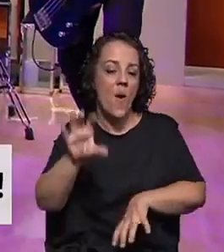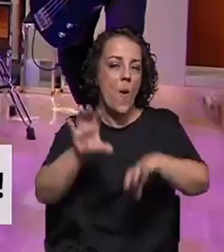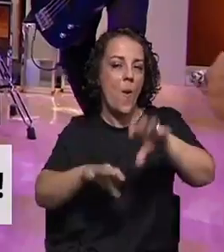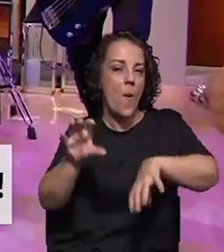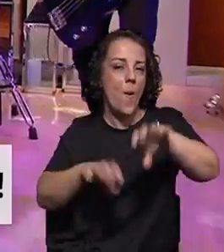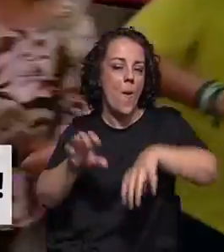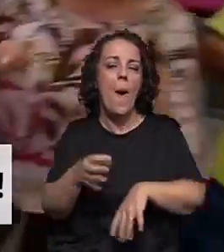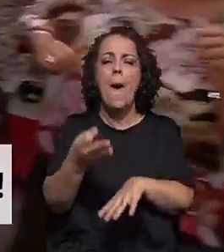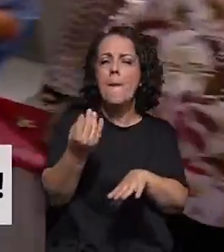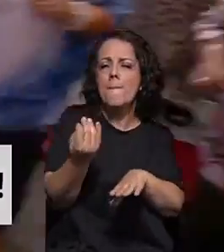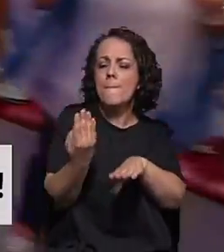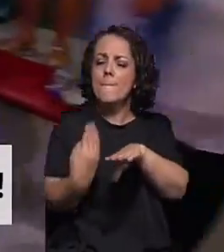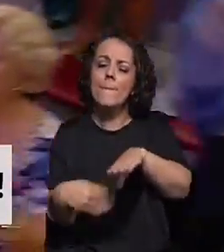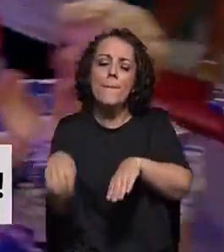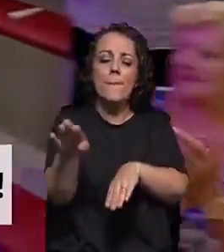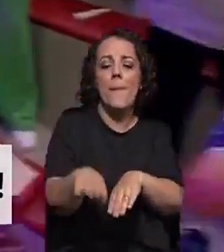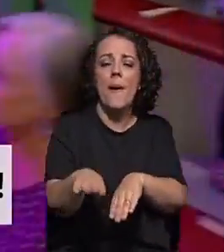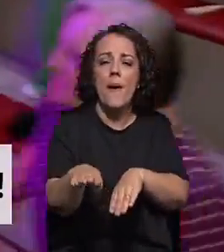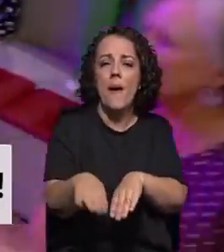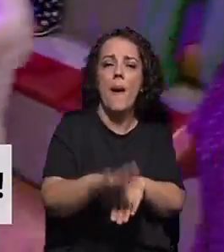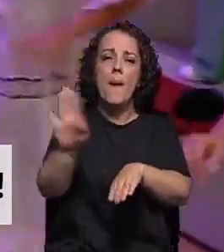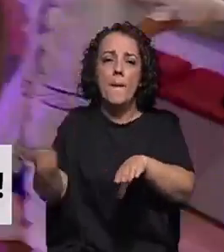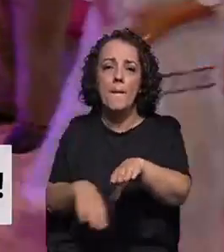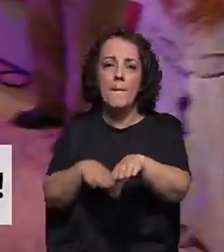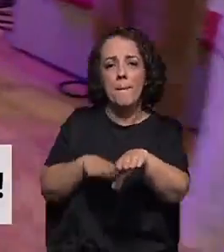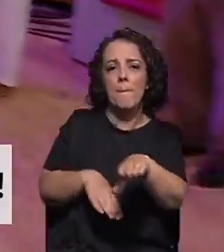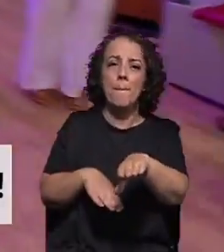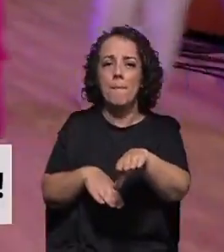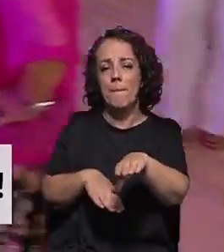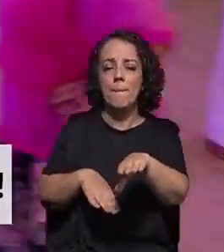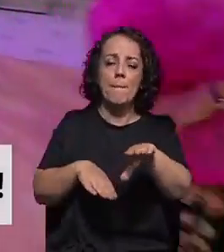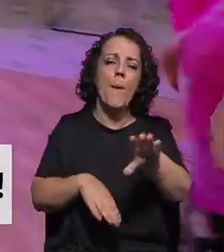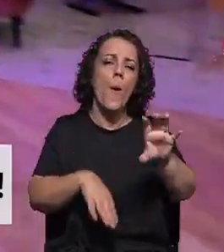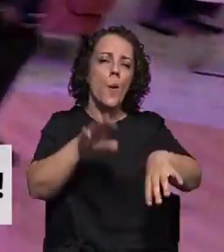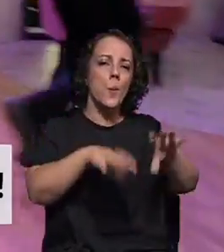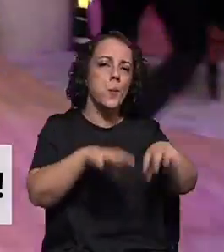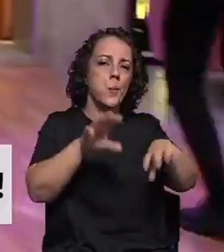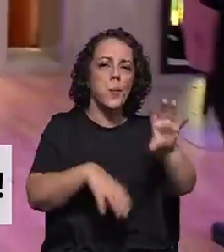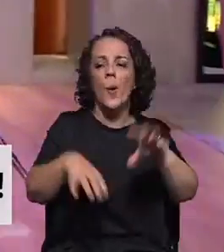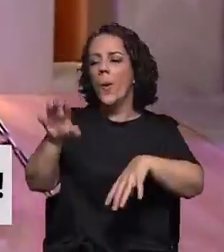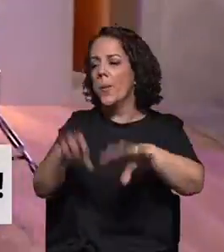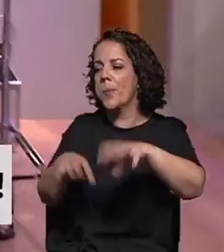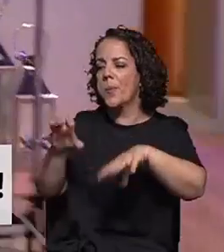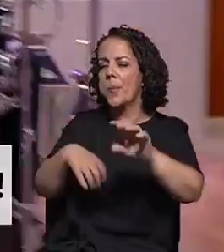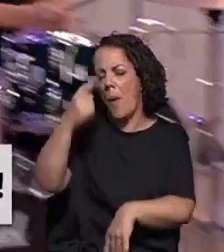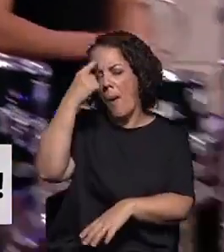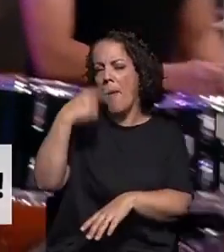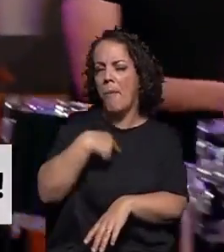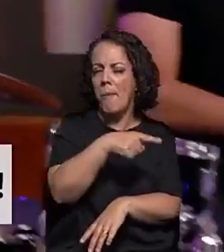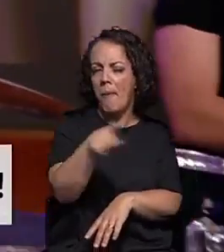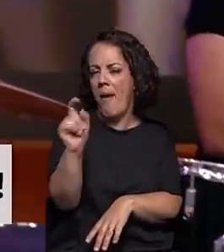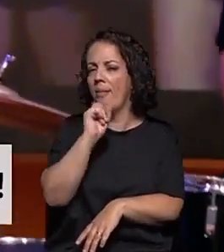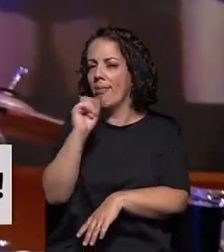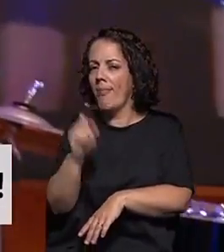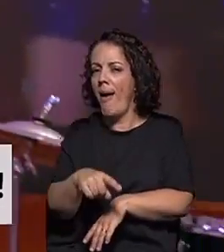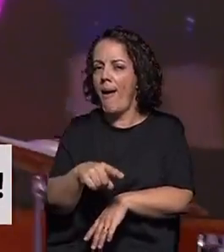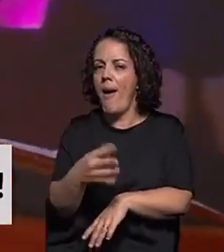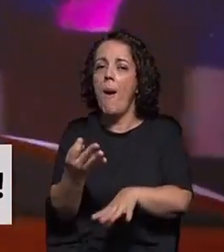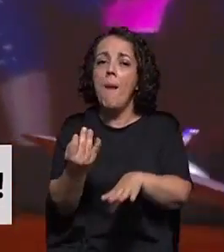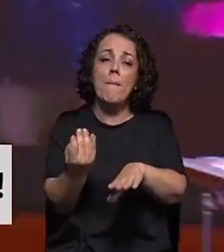passinho à frente, dá passinho atrás, remexe a bundinha, eu sei que és capaz. Dá passinho à